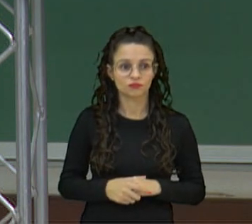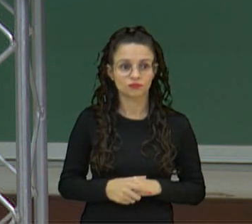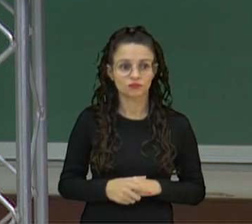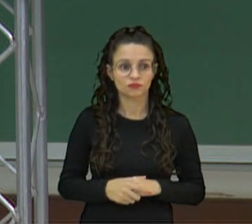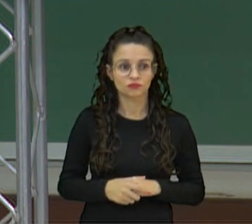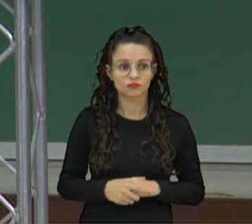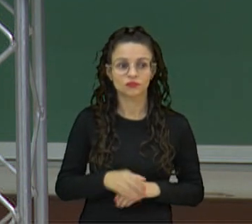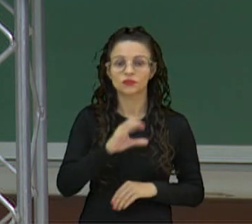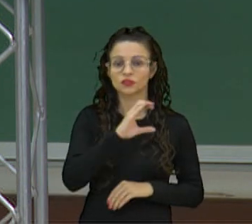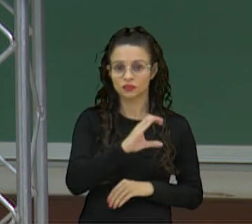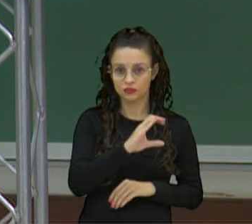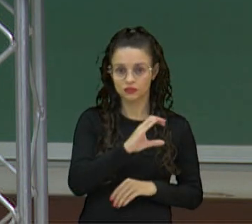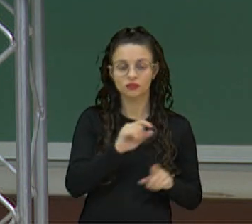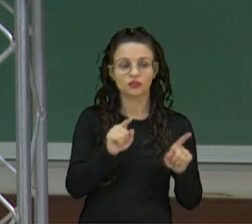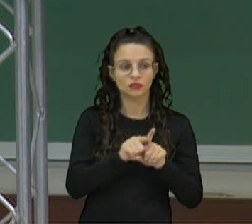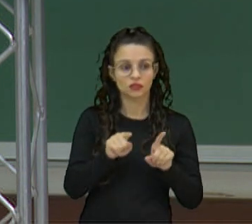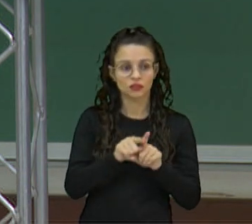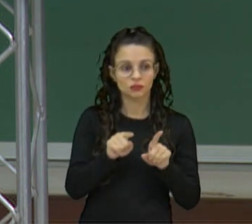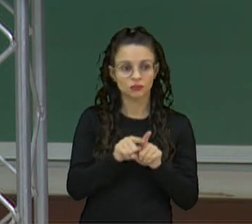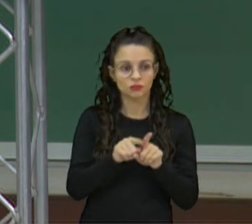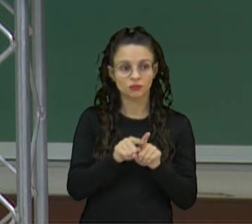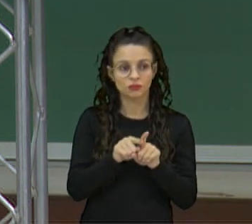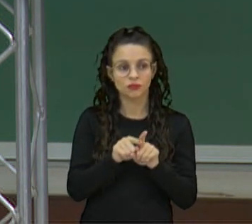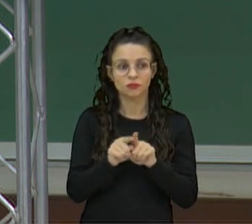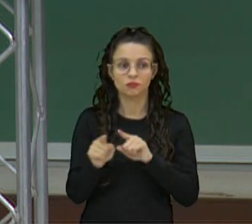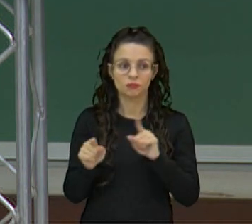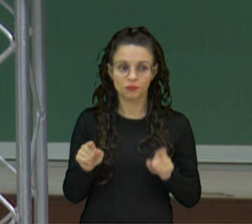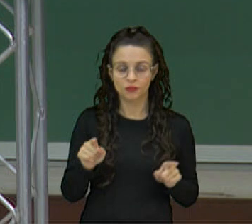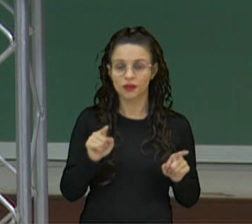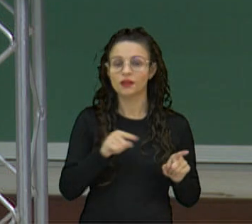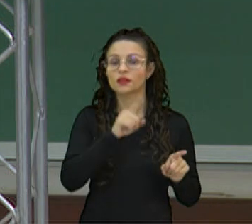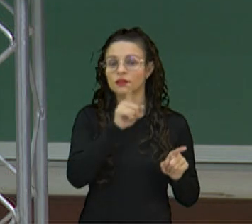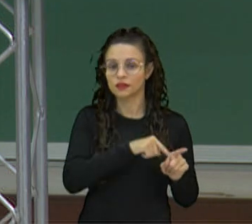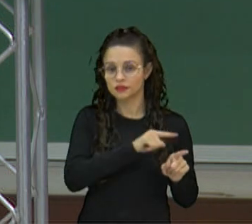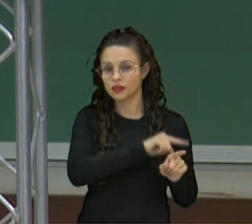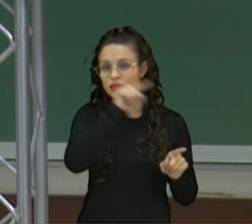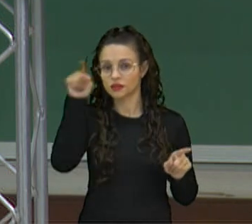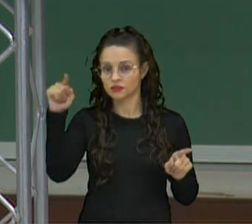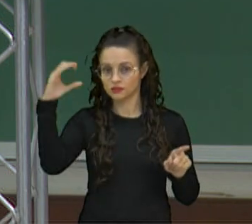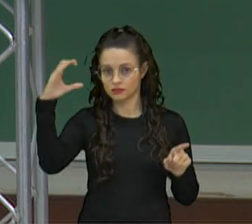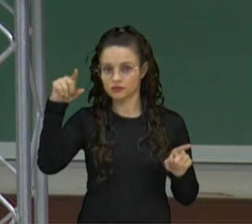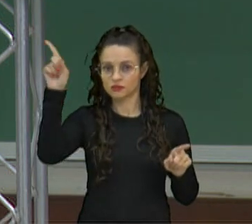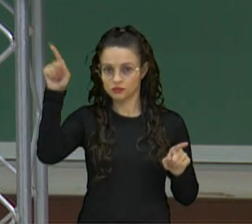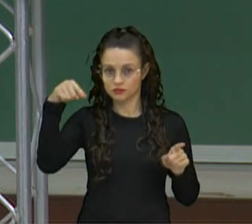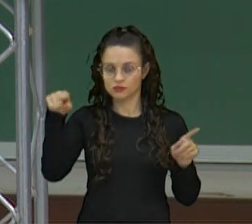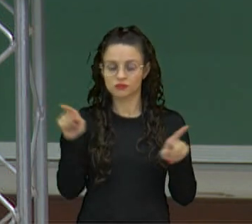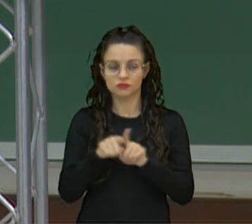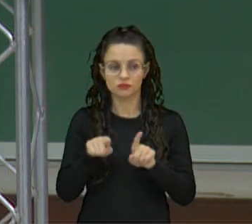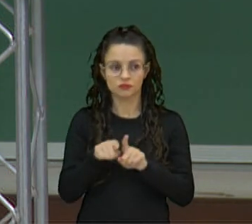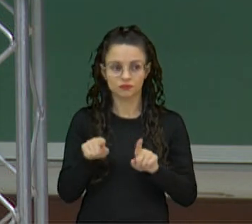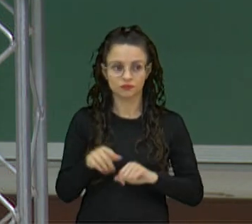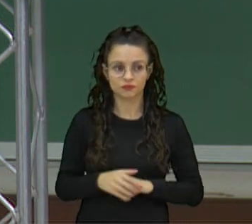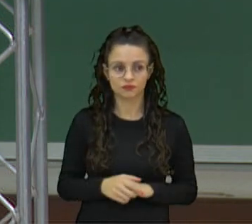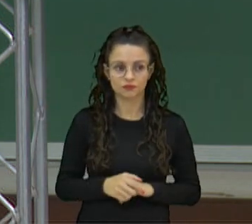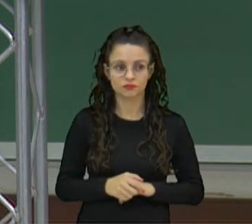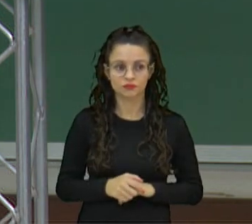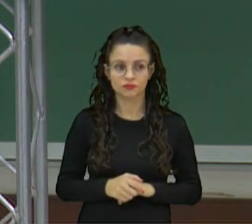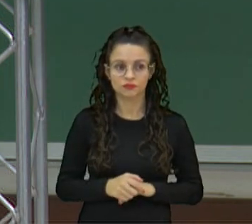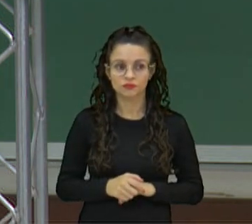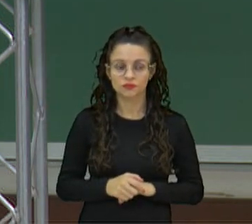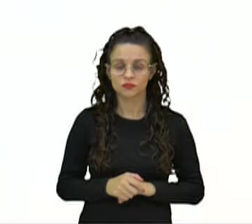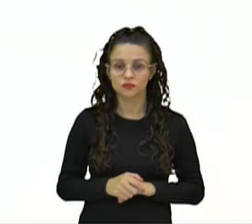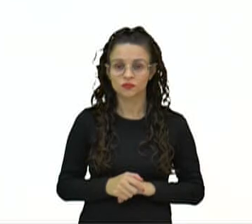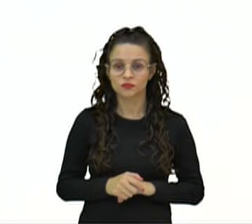C aqui no lado dos produtos, cancelado com o outro C do lado dos reagentes.